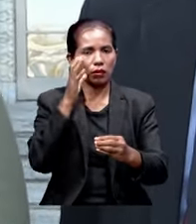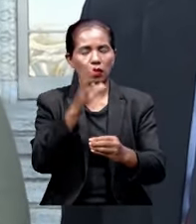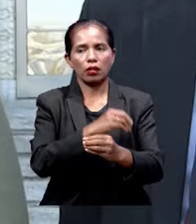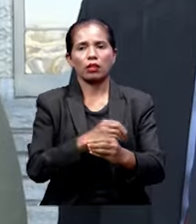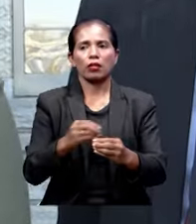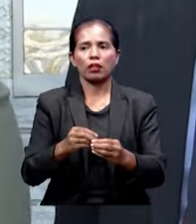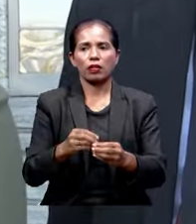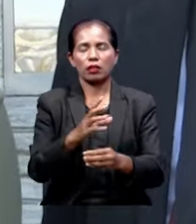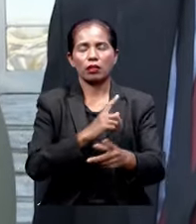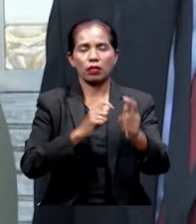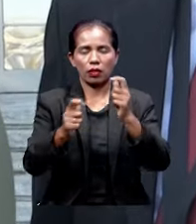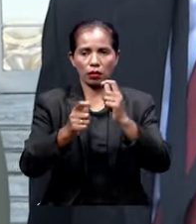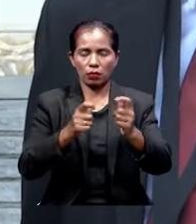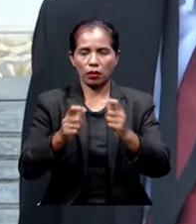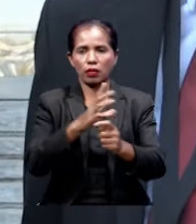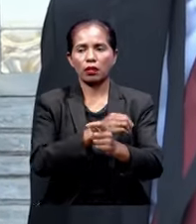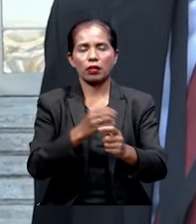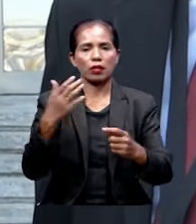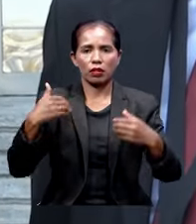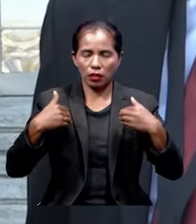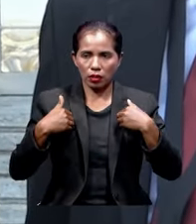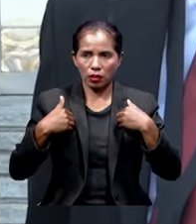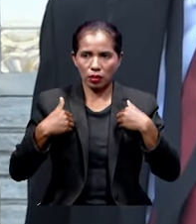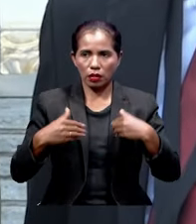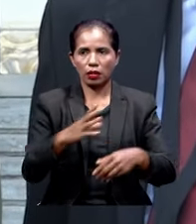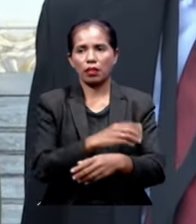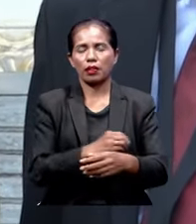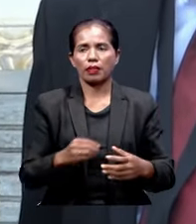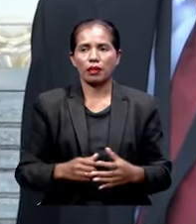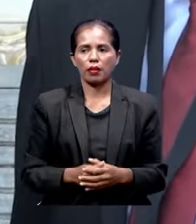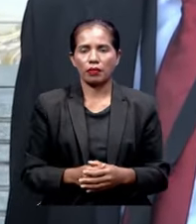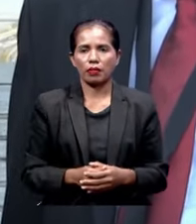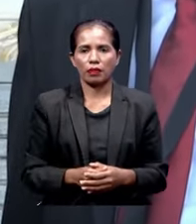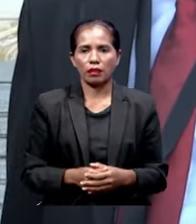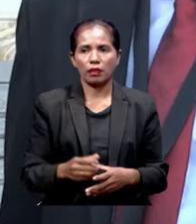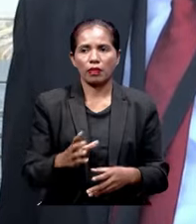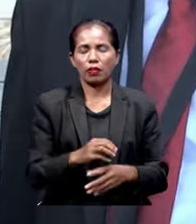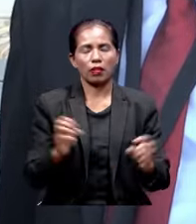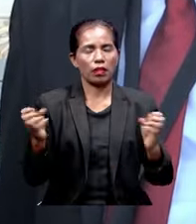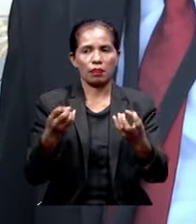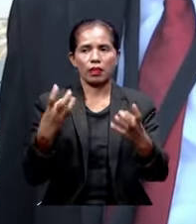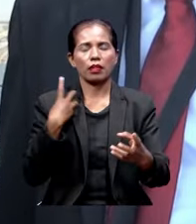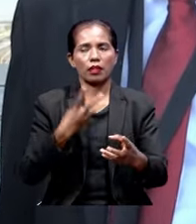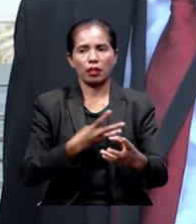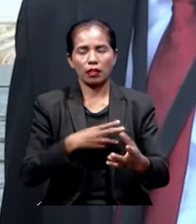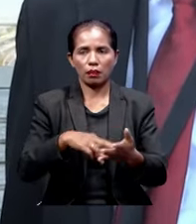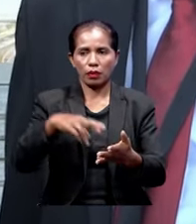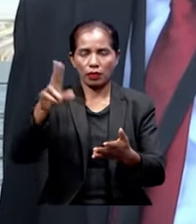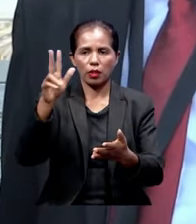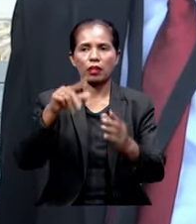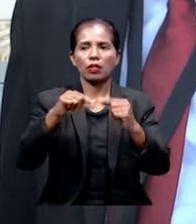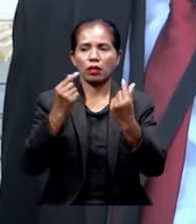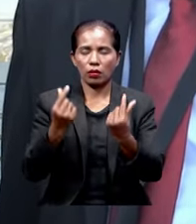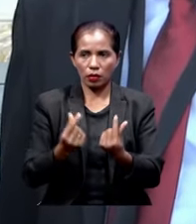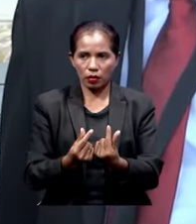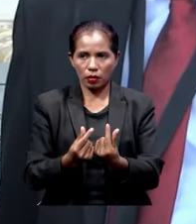comércio, área transportes nian, íamos uma peça de legislação, ela deu um baracona, e está a prova, tem uma pacote